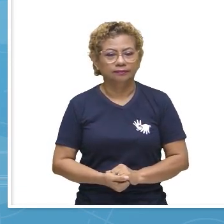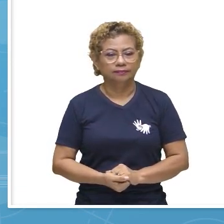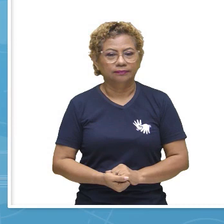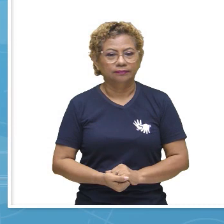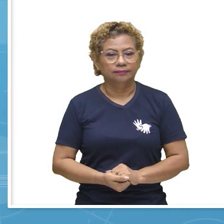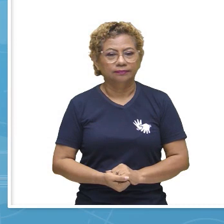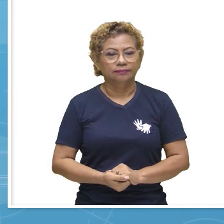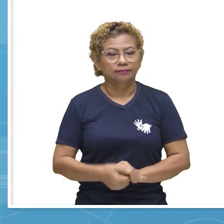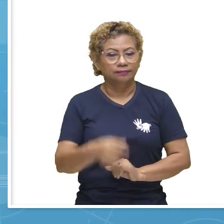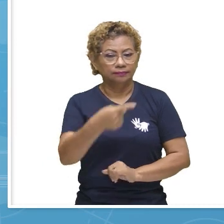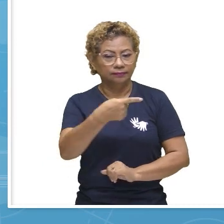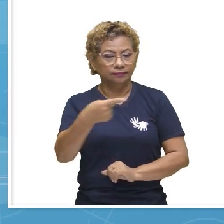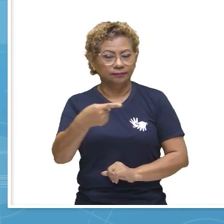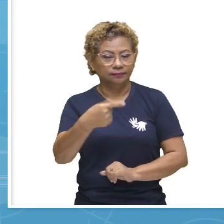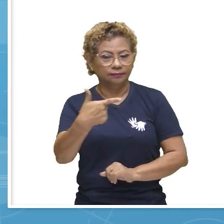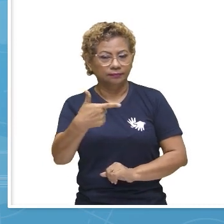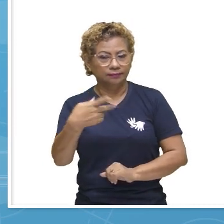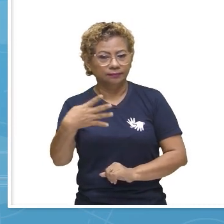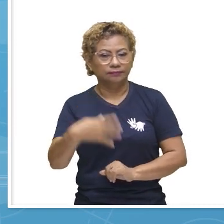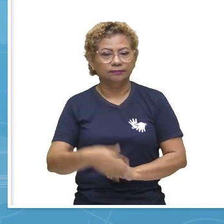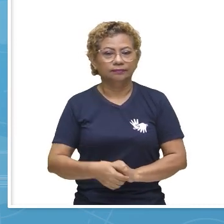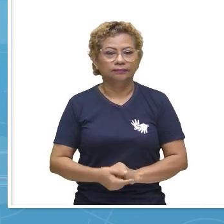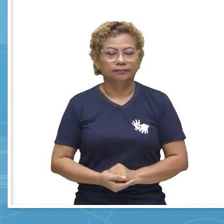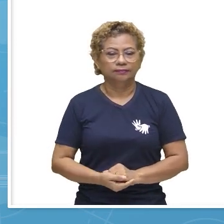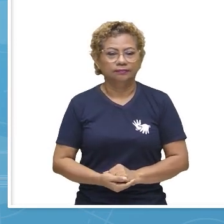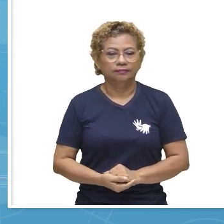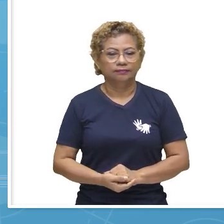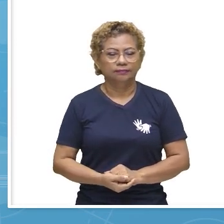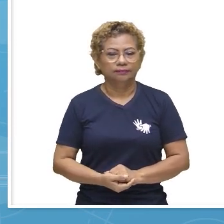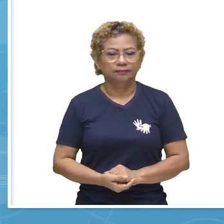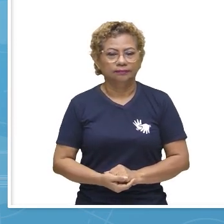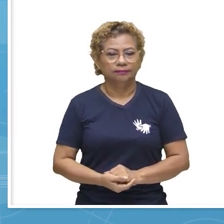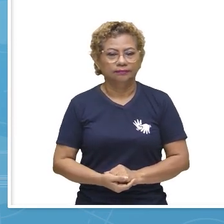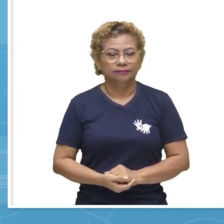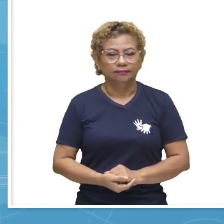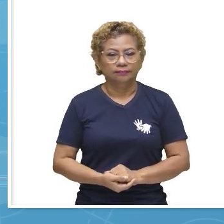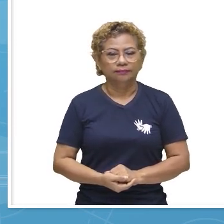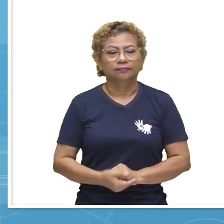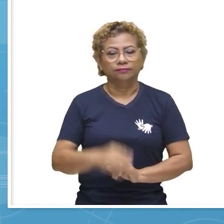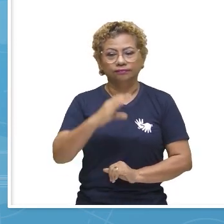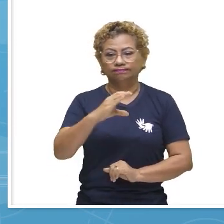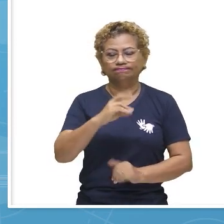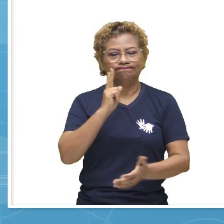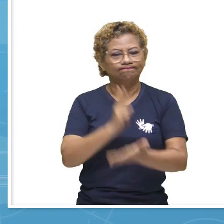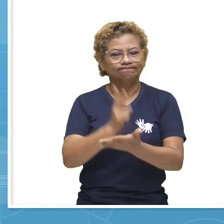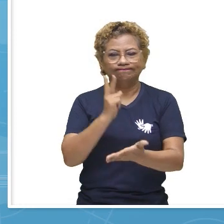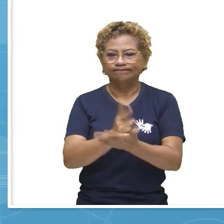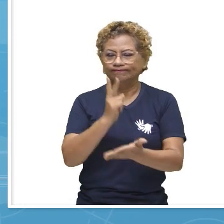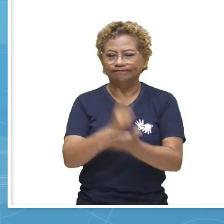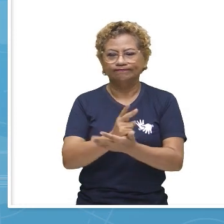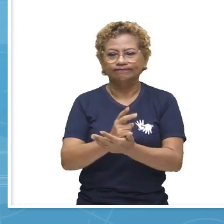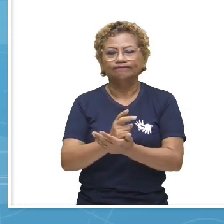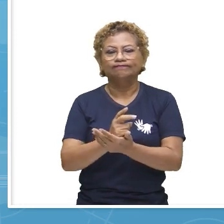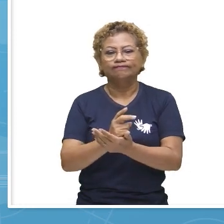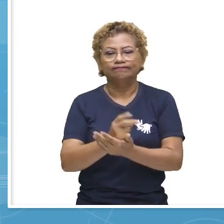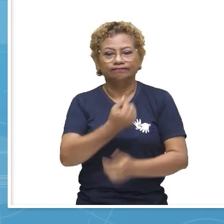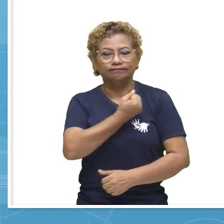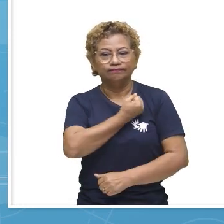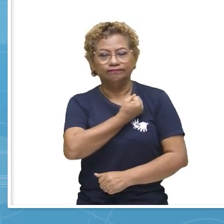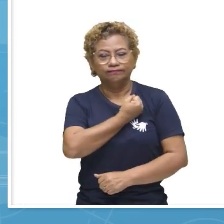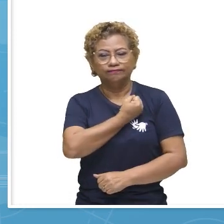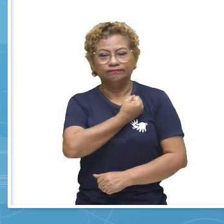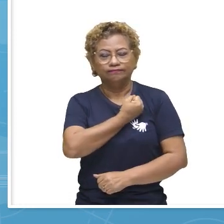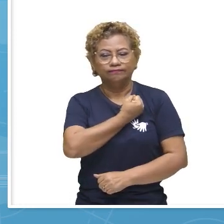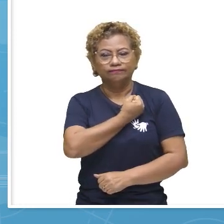C, é o termo que não tem nenhuma letrinha junto dele, né? O termo independente aí. Ele não depende